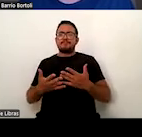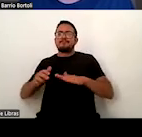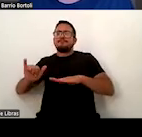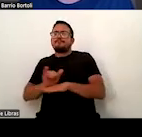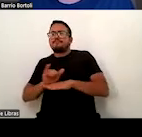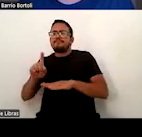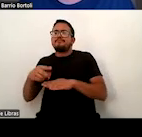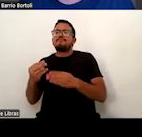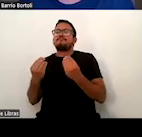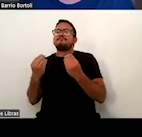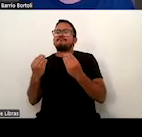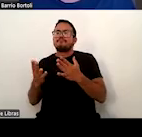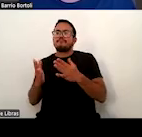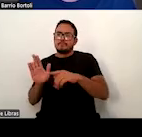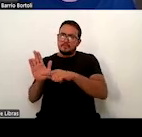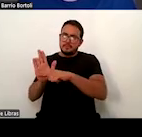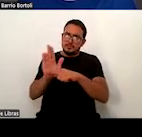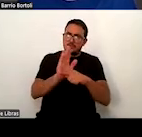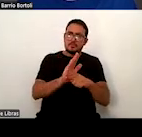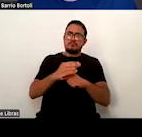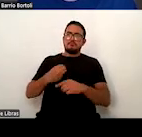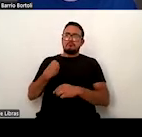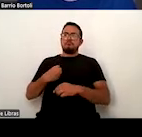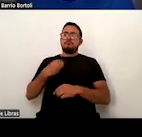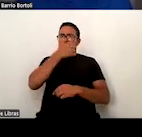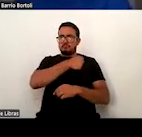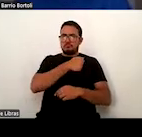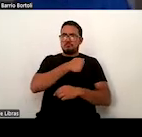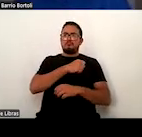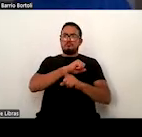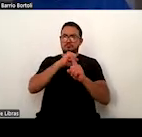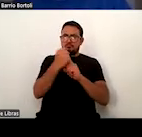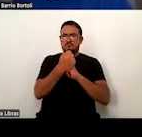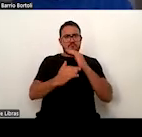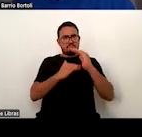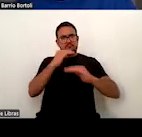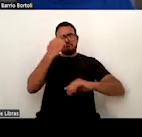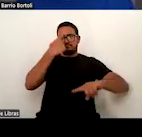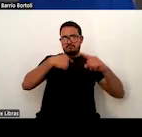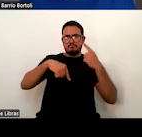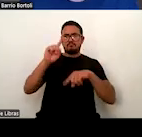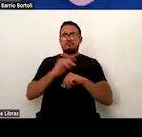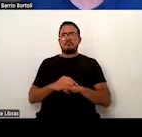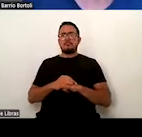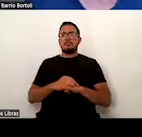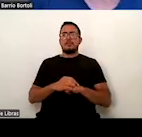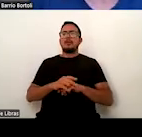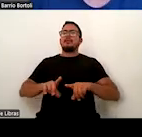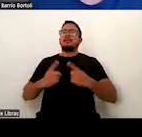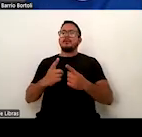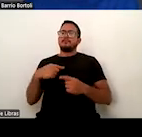o desenvolvimento das sociedades. Mas como é que a gente faz essa prevenção, tá? A gente vai falar